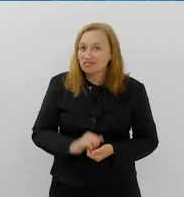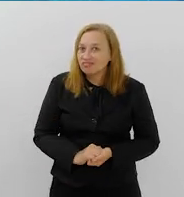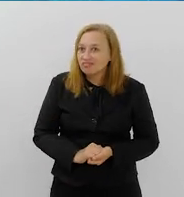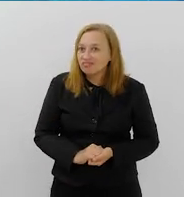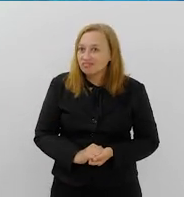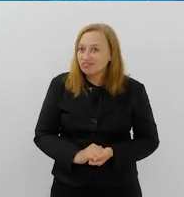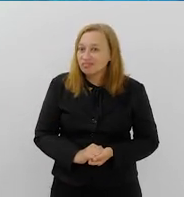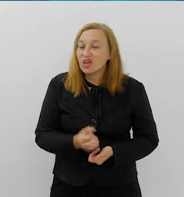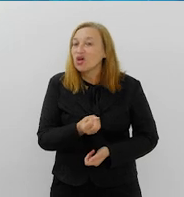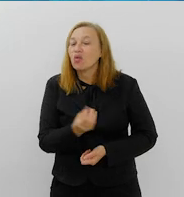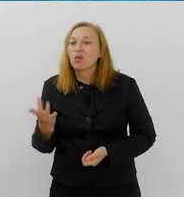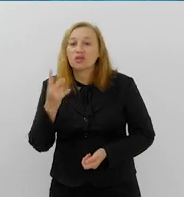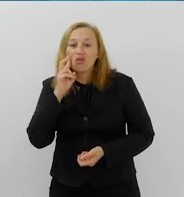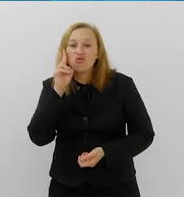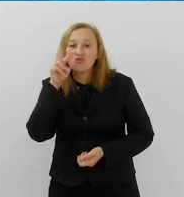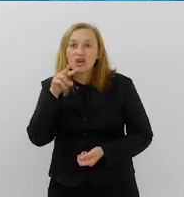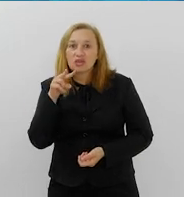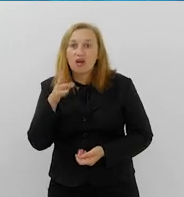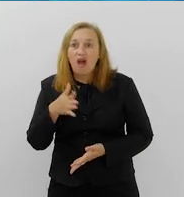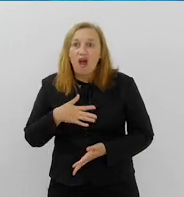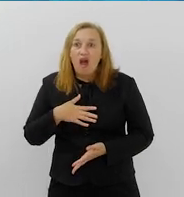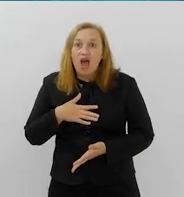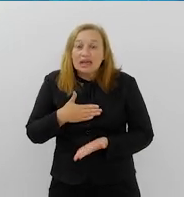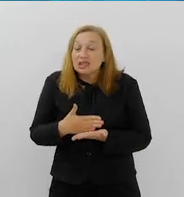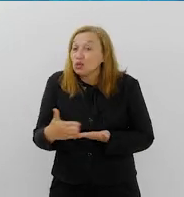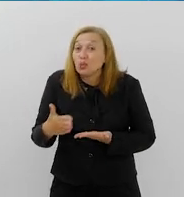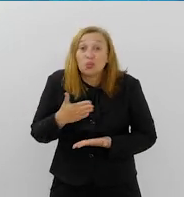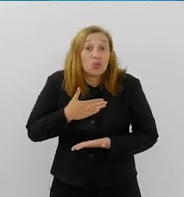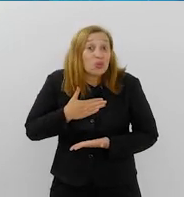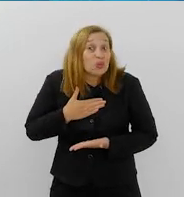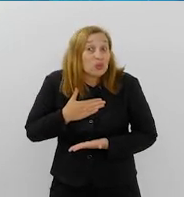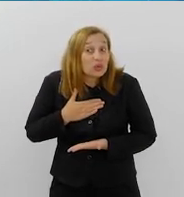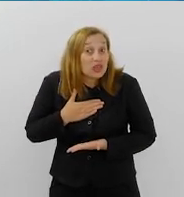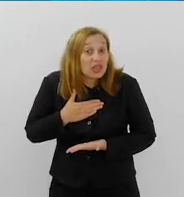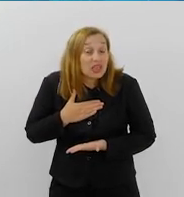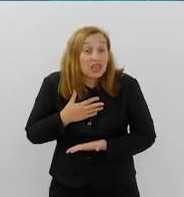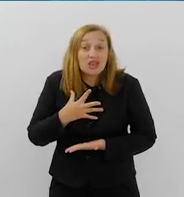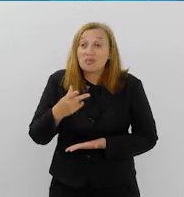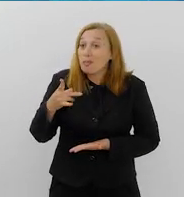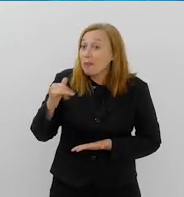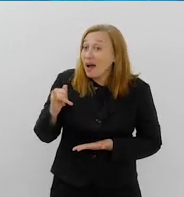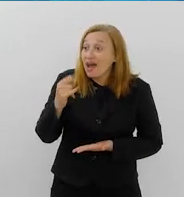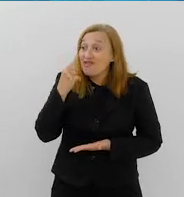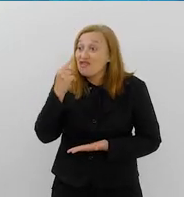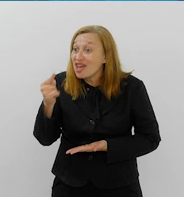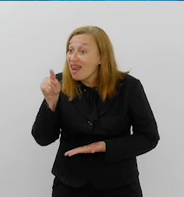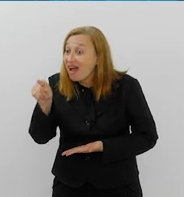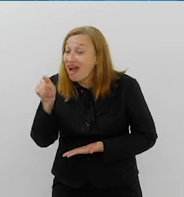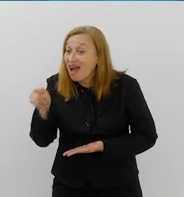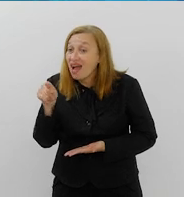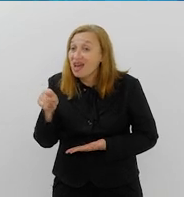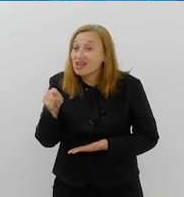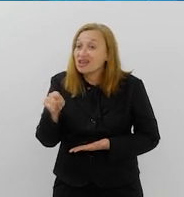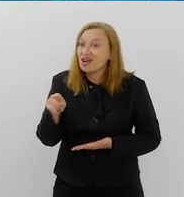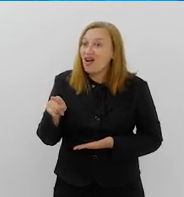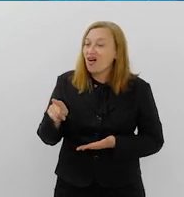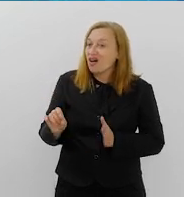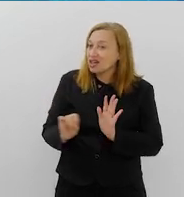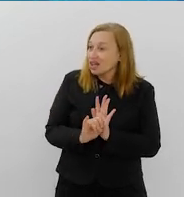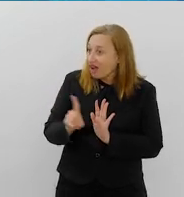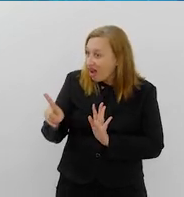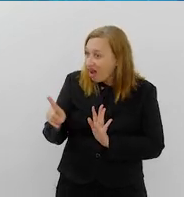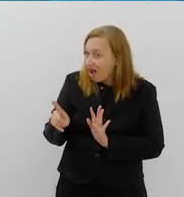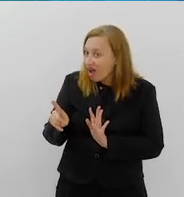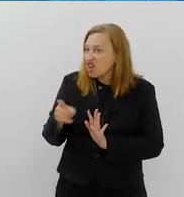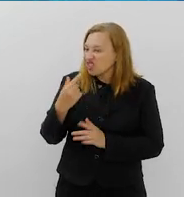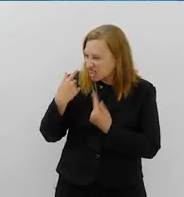ali, né? E quando eu olho, gente, começou por mim, começou pelos meus pais, olha lá, aquele jeito.